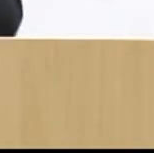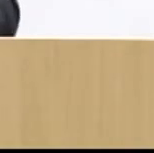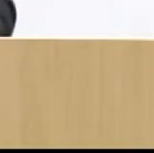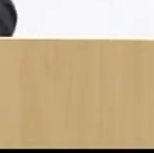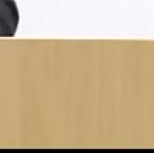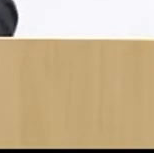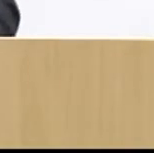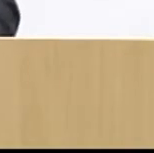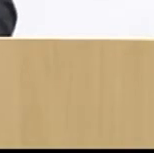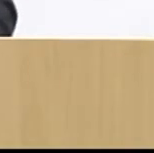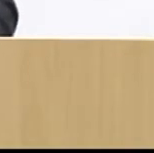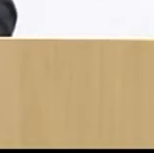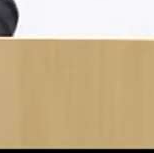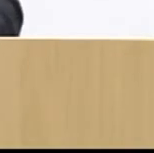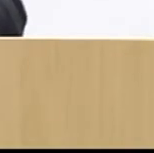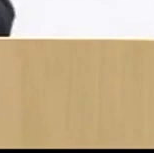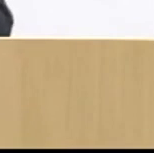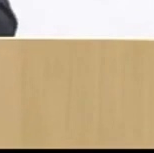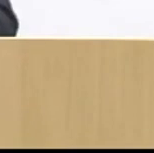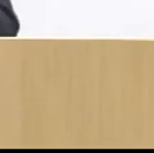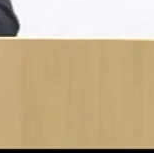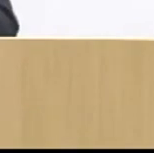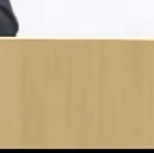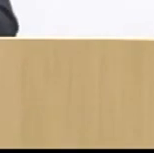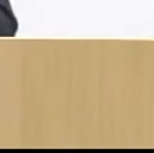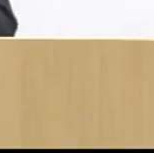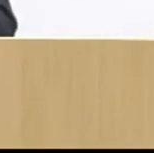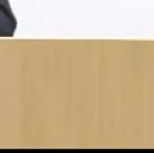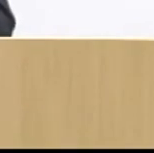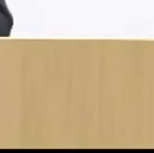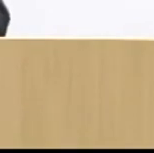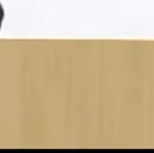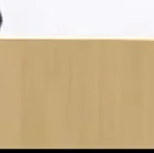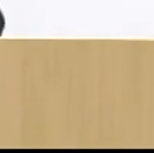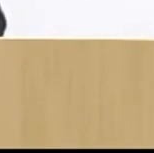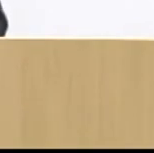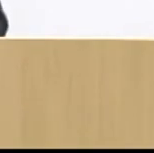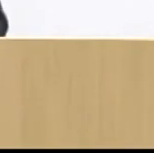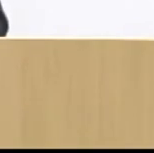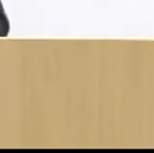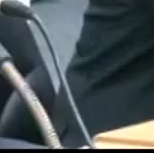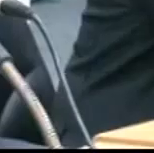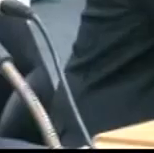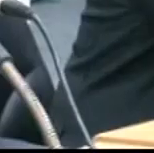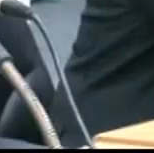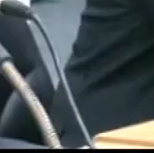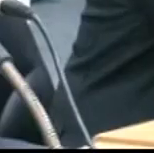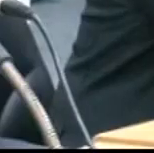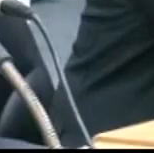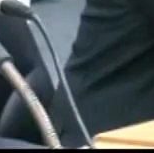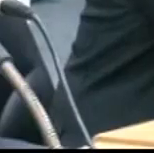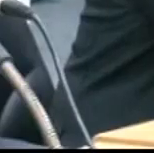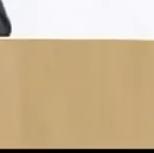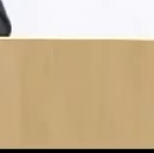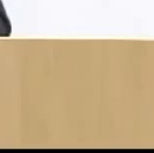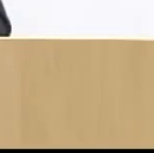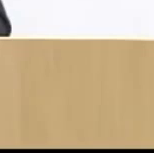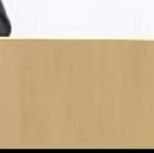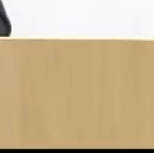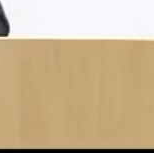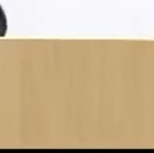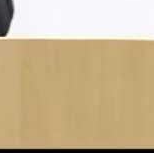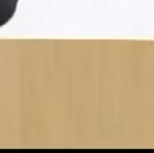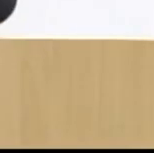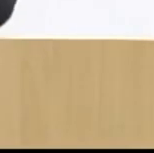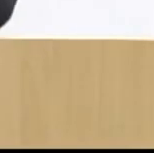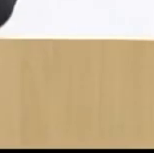secretário que faça o controle de presença dos senhores vereadores. Senhor presidente, encontra-se presente todos os vereadores. Em seguida, passaremos